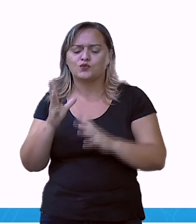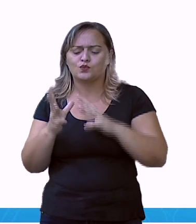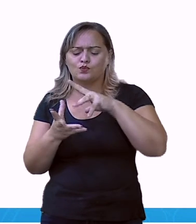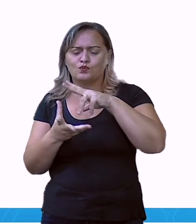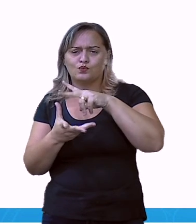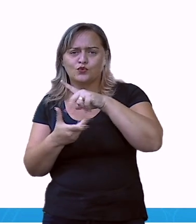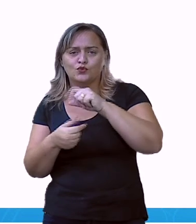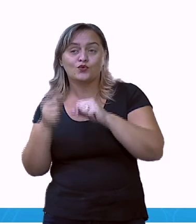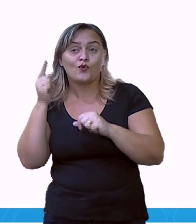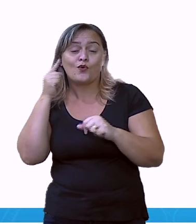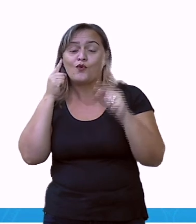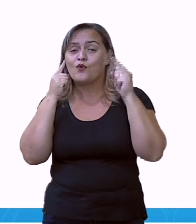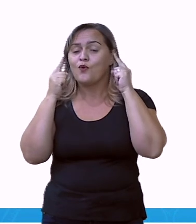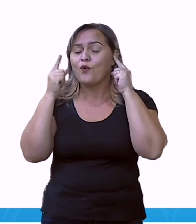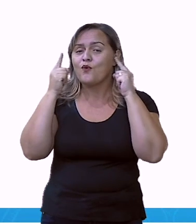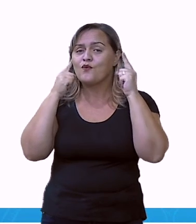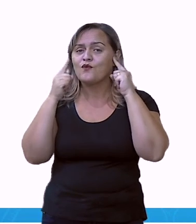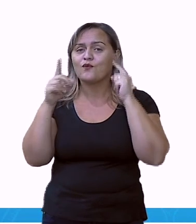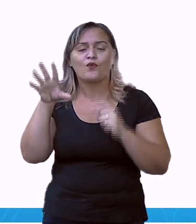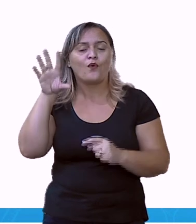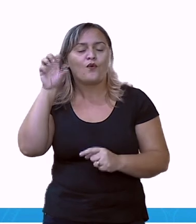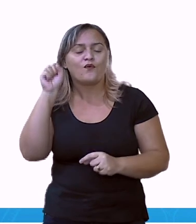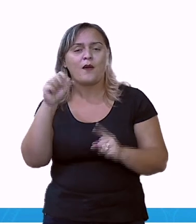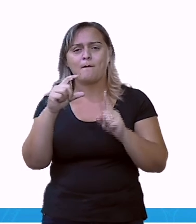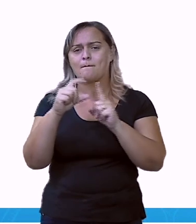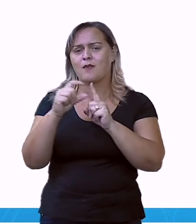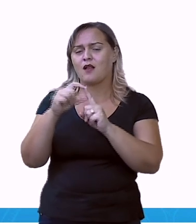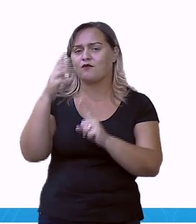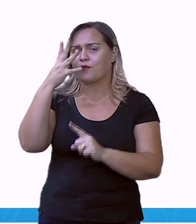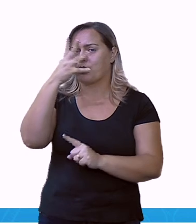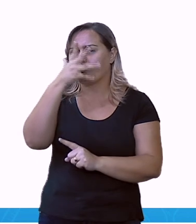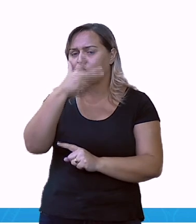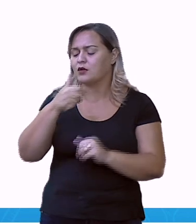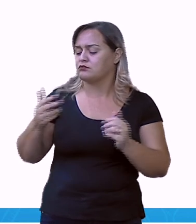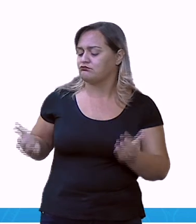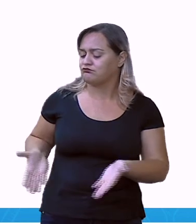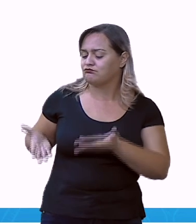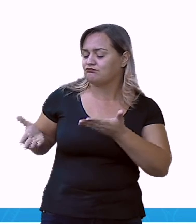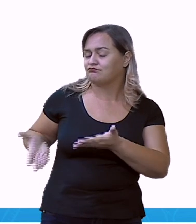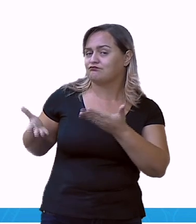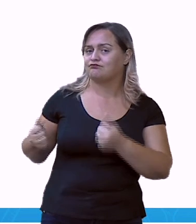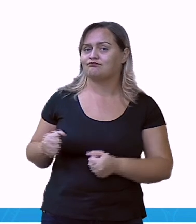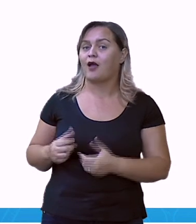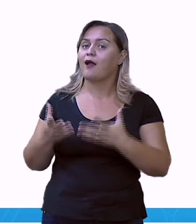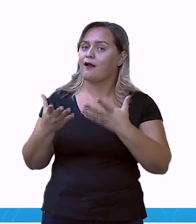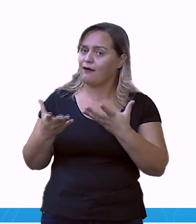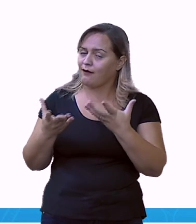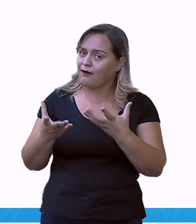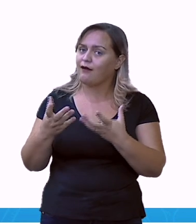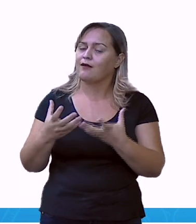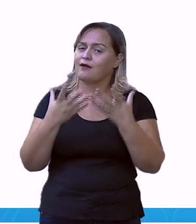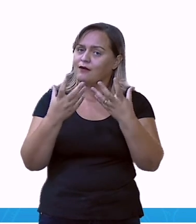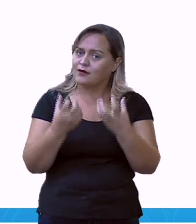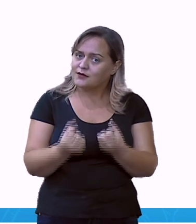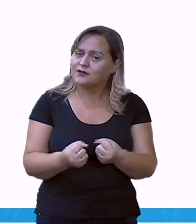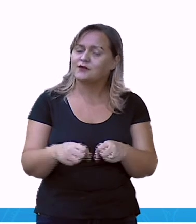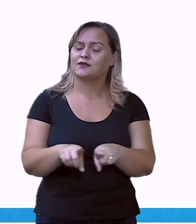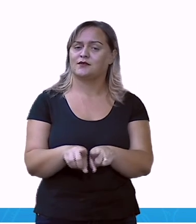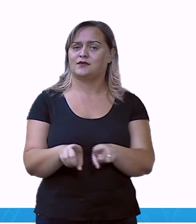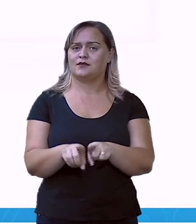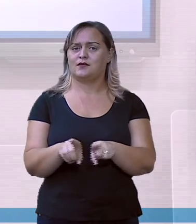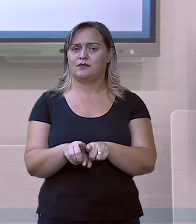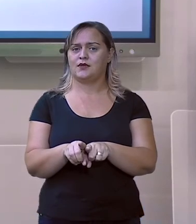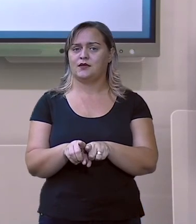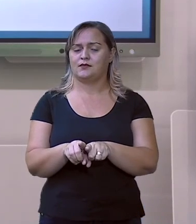que querem ouvir palavras de encorajamento, tem um grande desejo de ser aceita e 2 pés que irão levá-las aonde